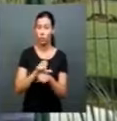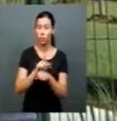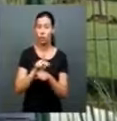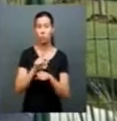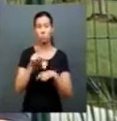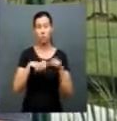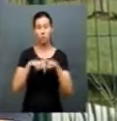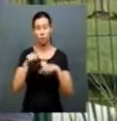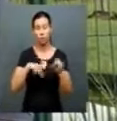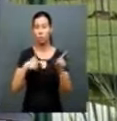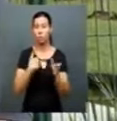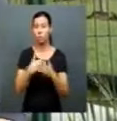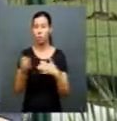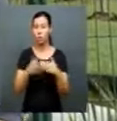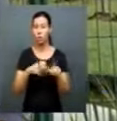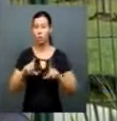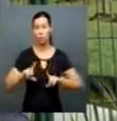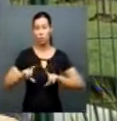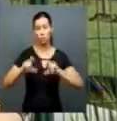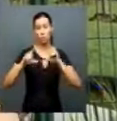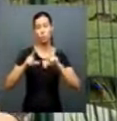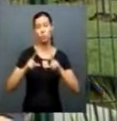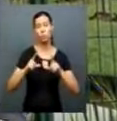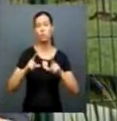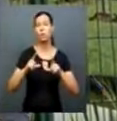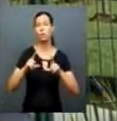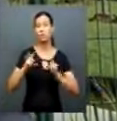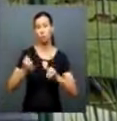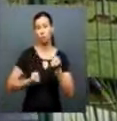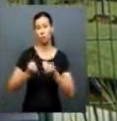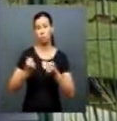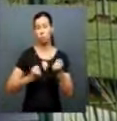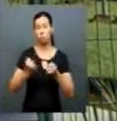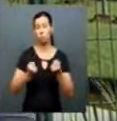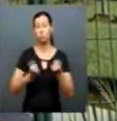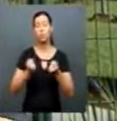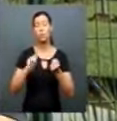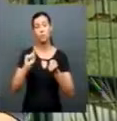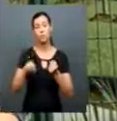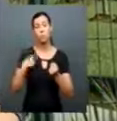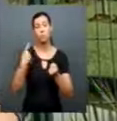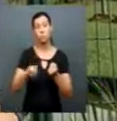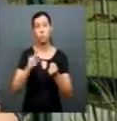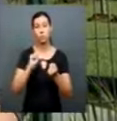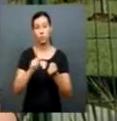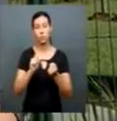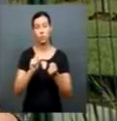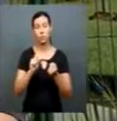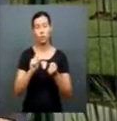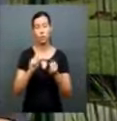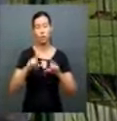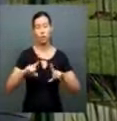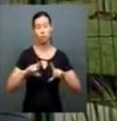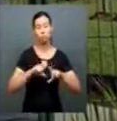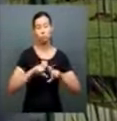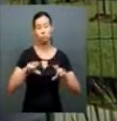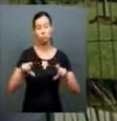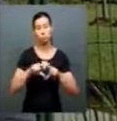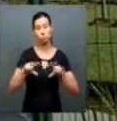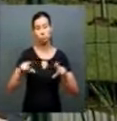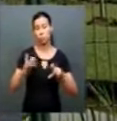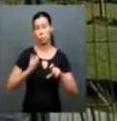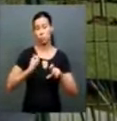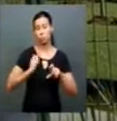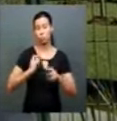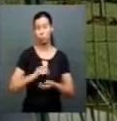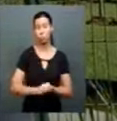e ela tira uma foto do carro, detecta que existe um carro, e a partir desse momento ela faz a leitura da placa, que está escrito. E